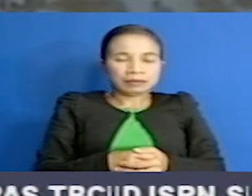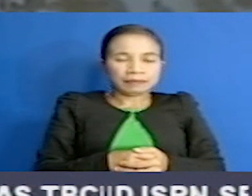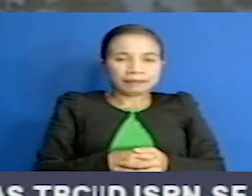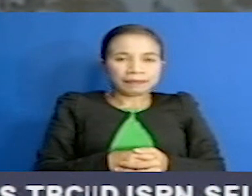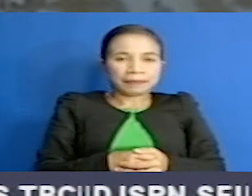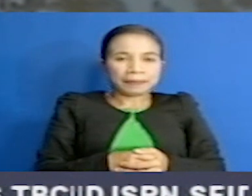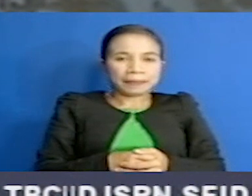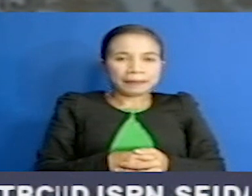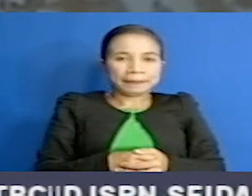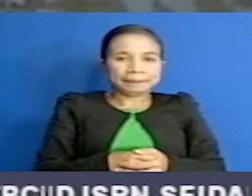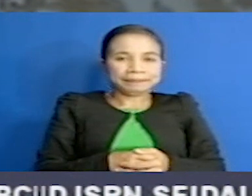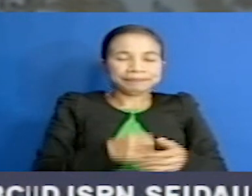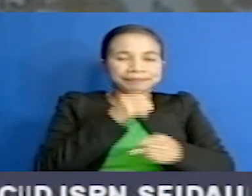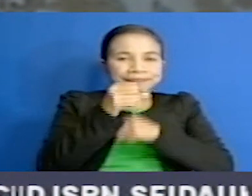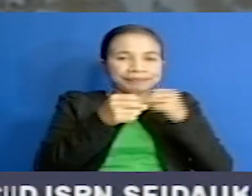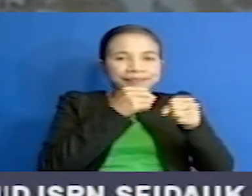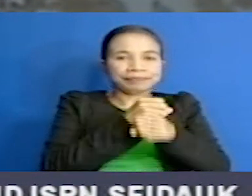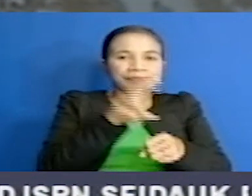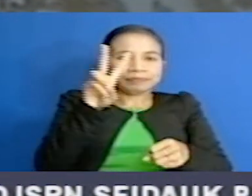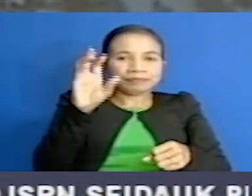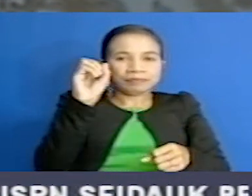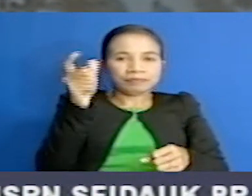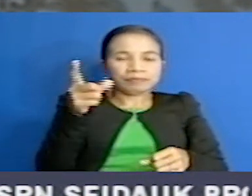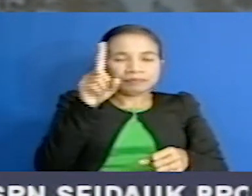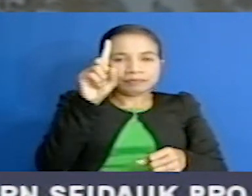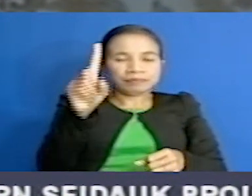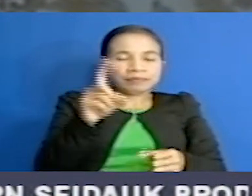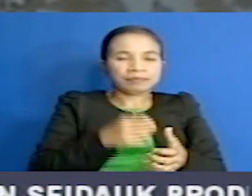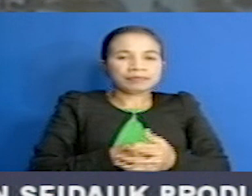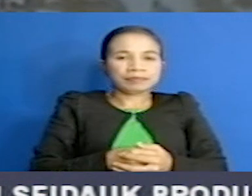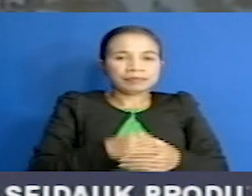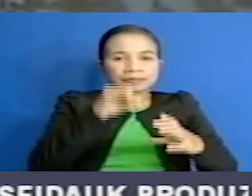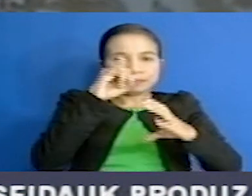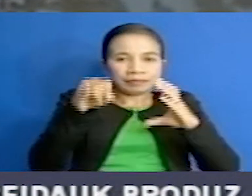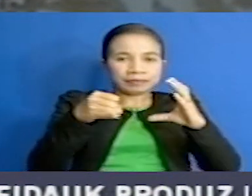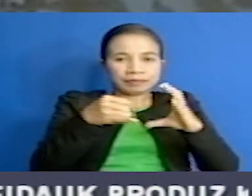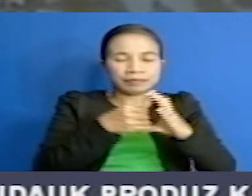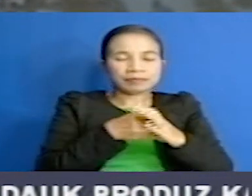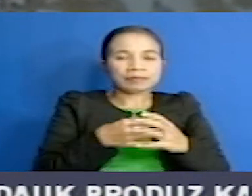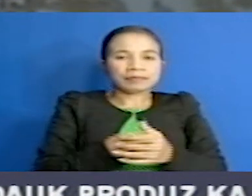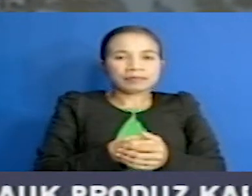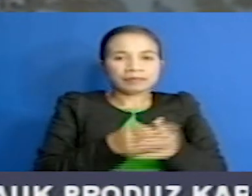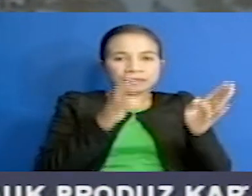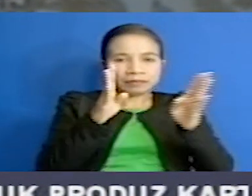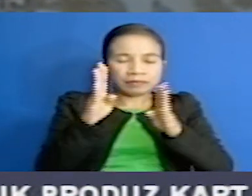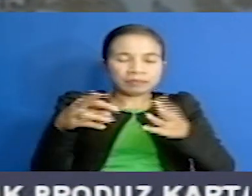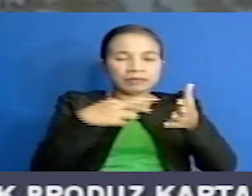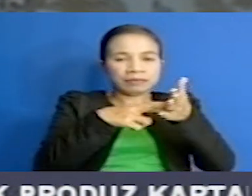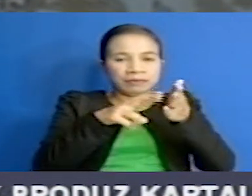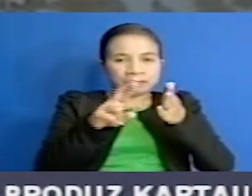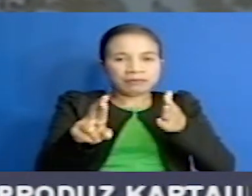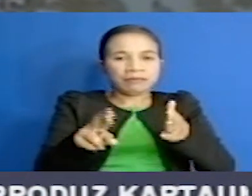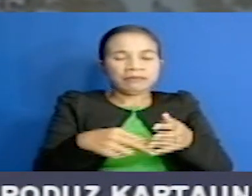quatro lugares na Tina, Primo Rua, com o número de seguida. Incluindo completo o processo de registração,